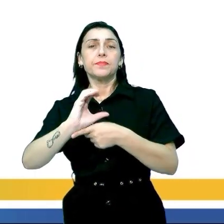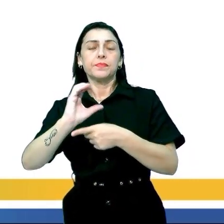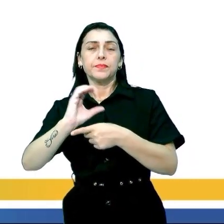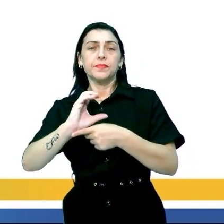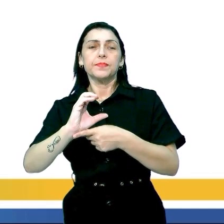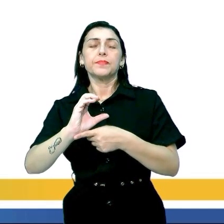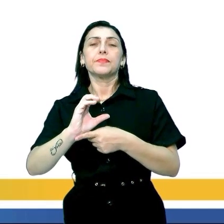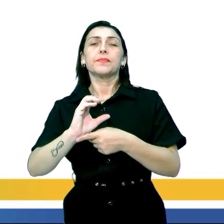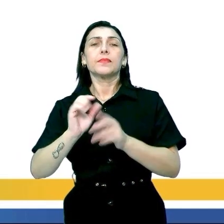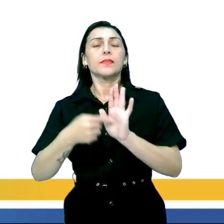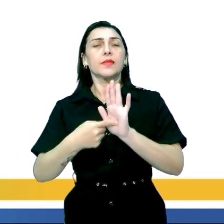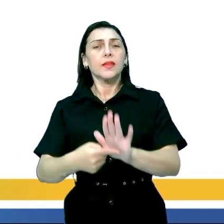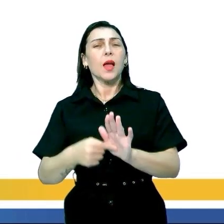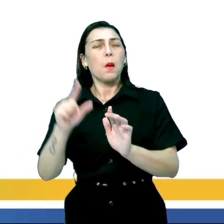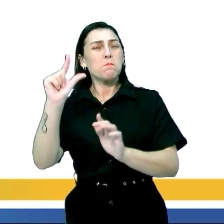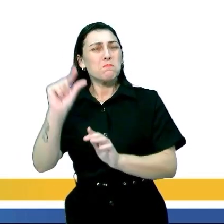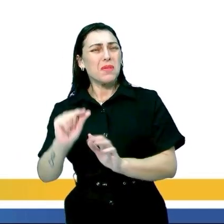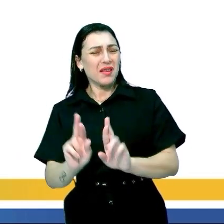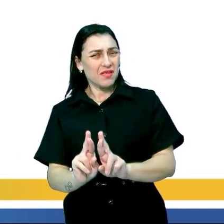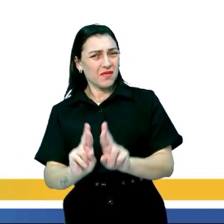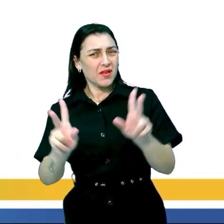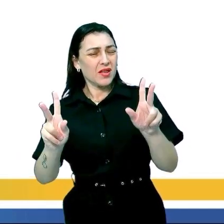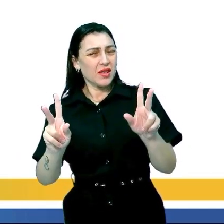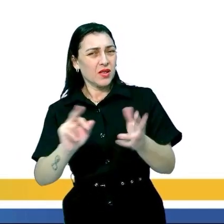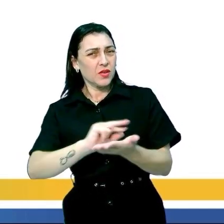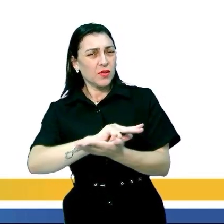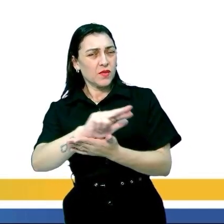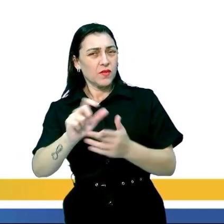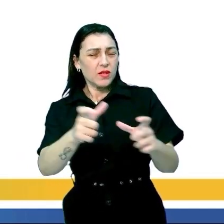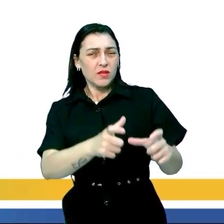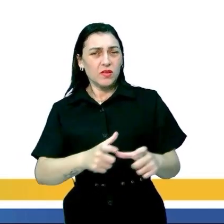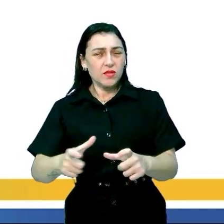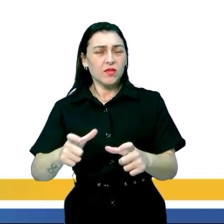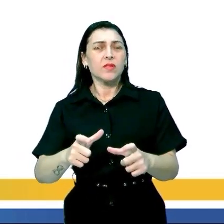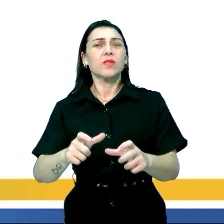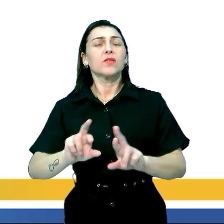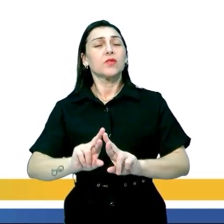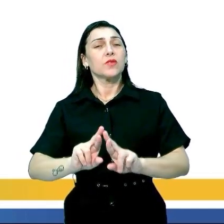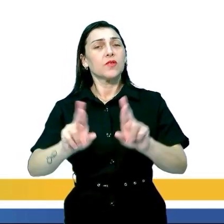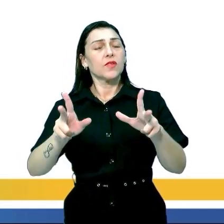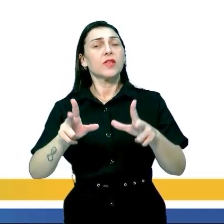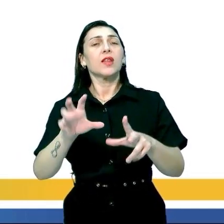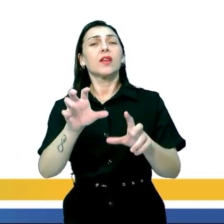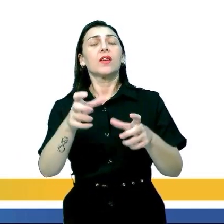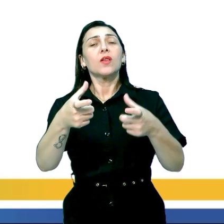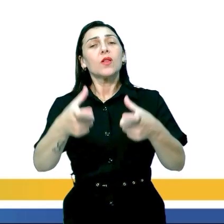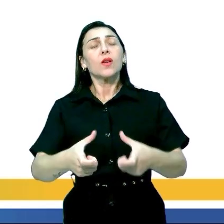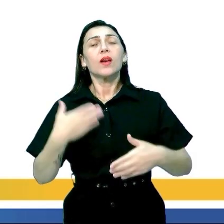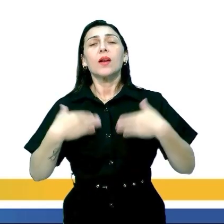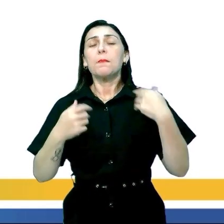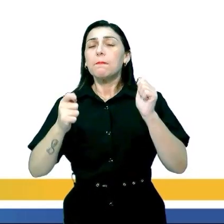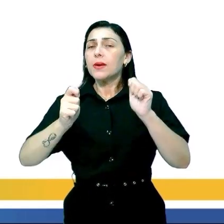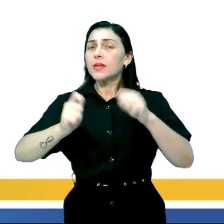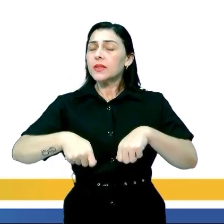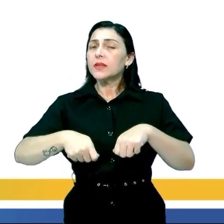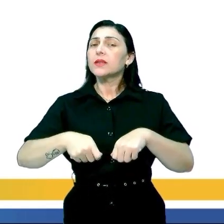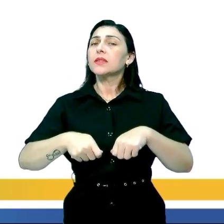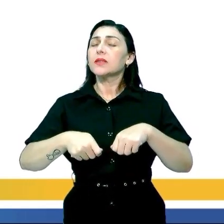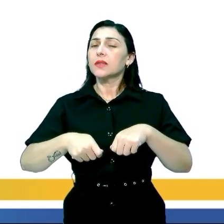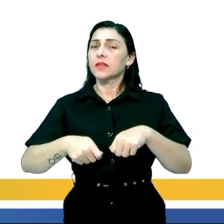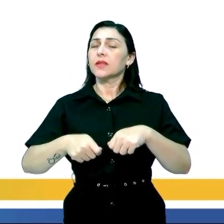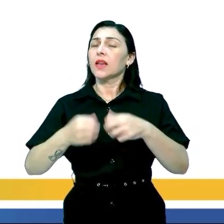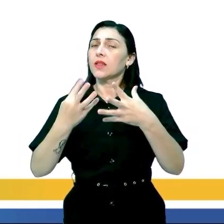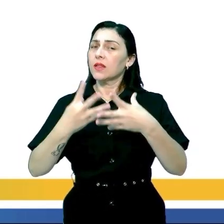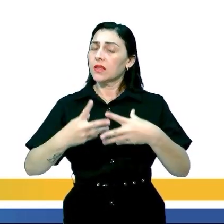A C, apresenta pequena diferenciação entre os diversos pontos, diferenciando em regiões com maior capacidade de discriminação